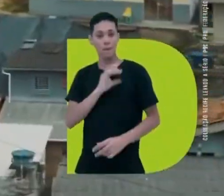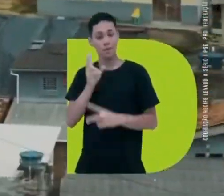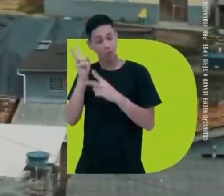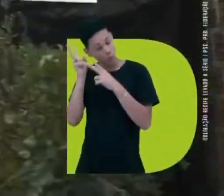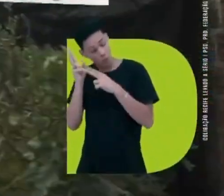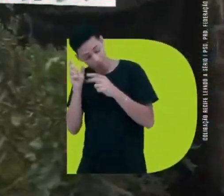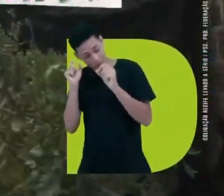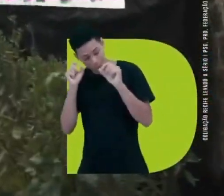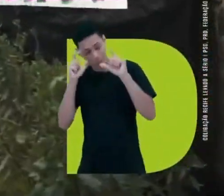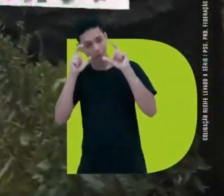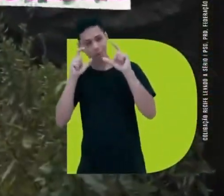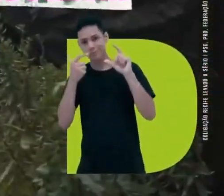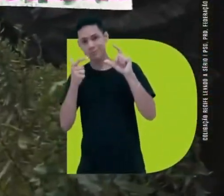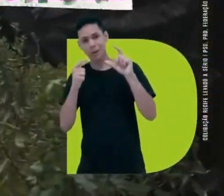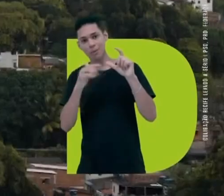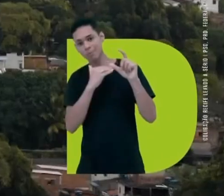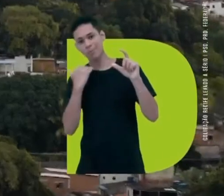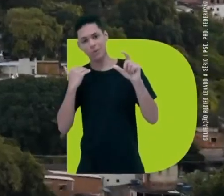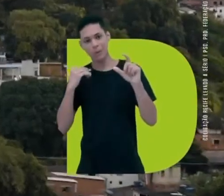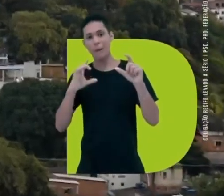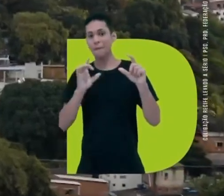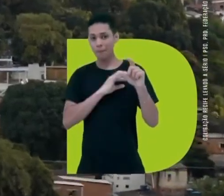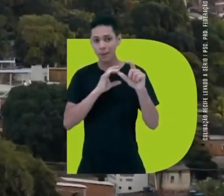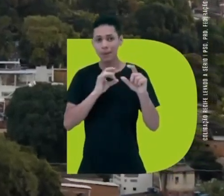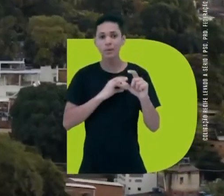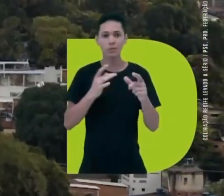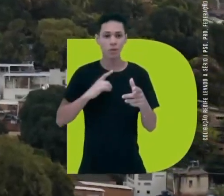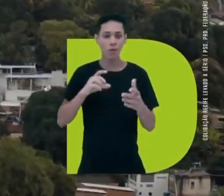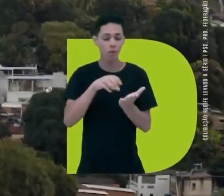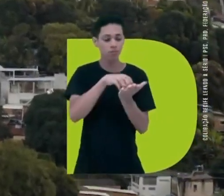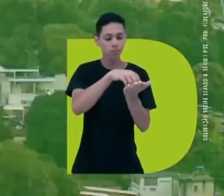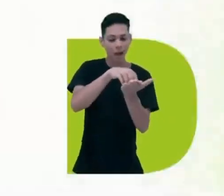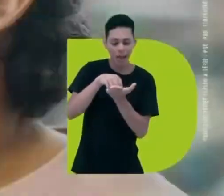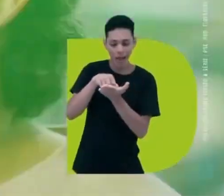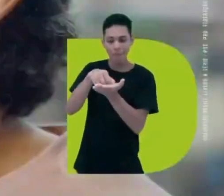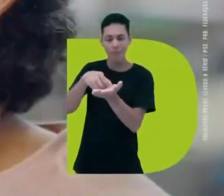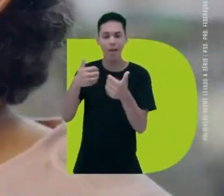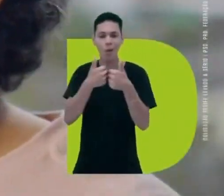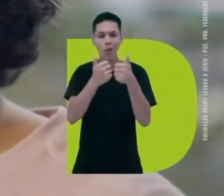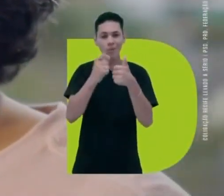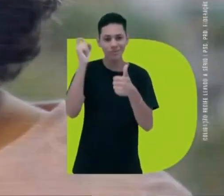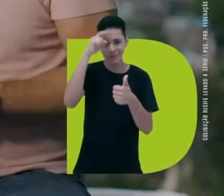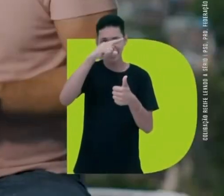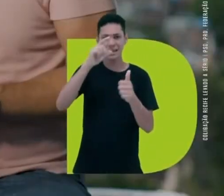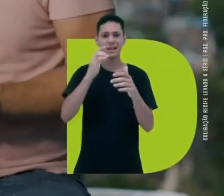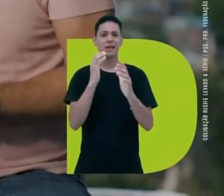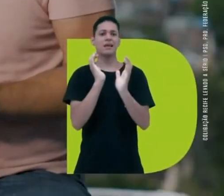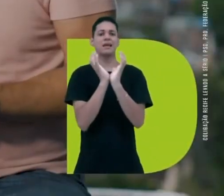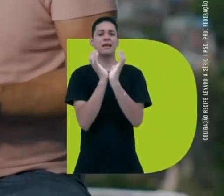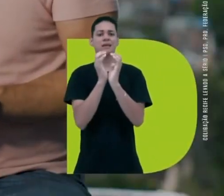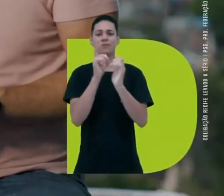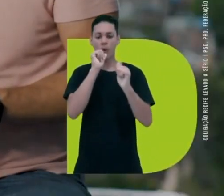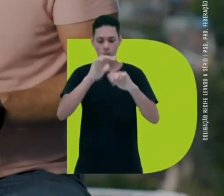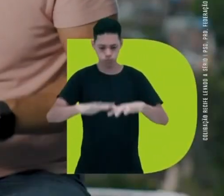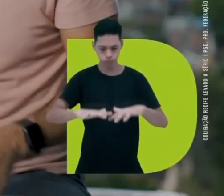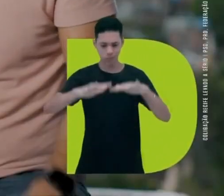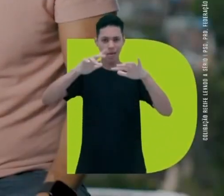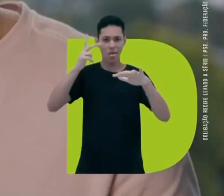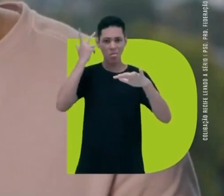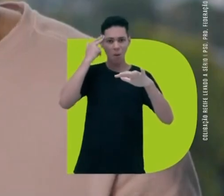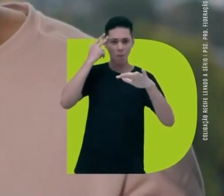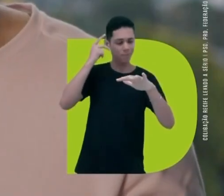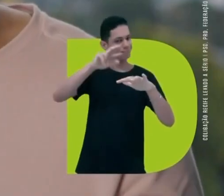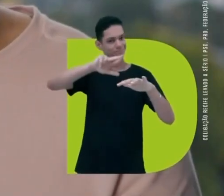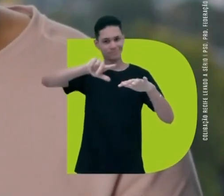de dormir e não acordar. Dificuldade de acesso, dificuldade de transporte. Ah, é assim mesmo. O Recife alaga. Não é assim